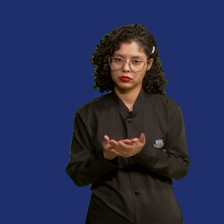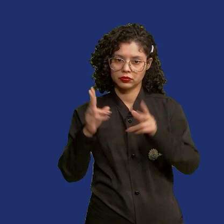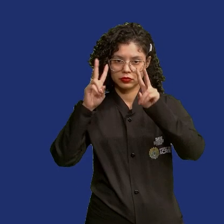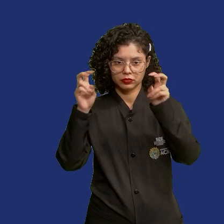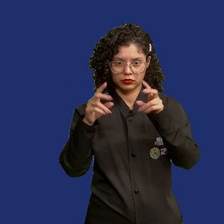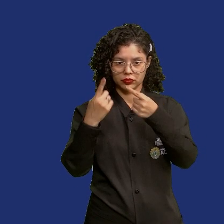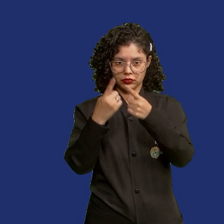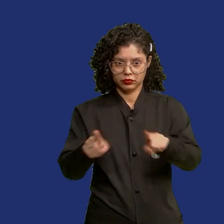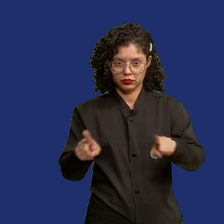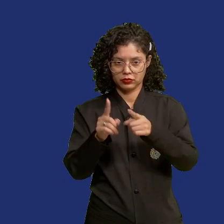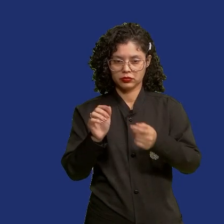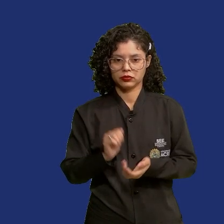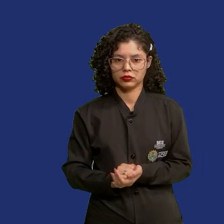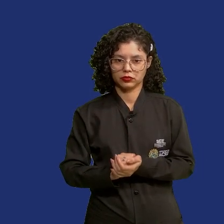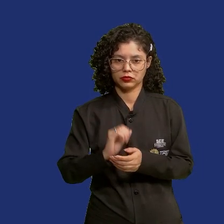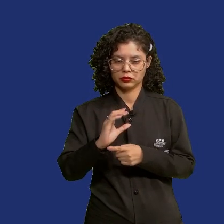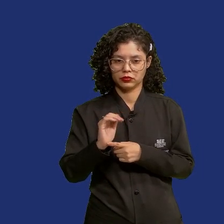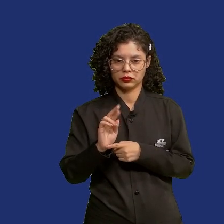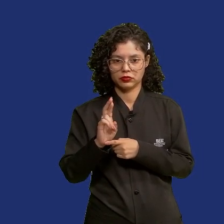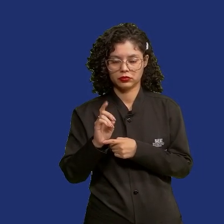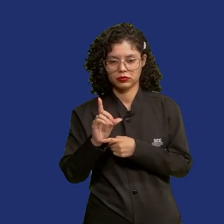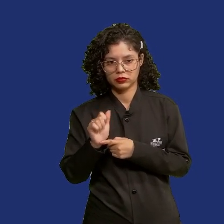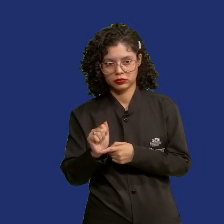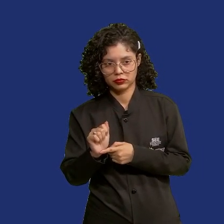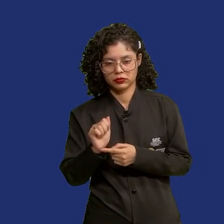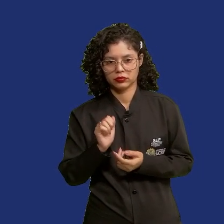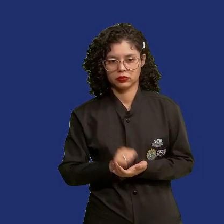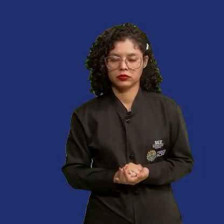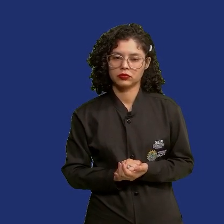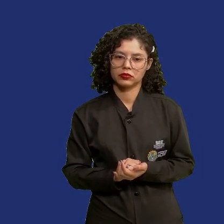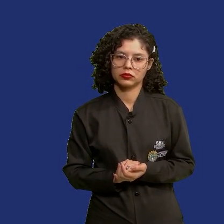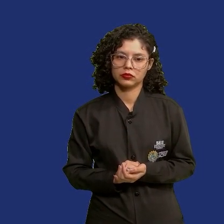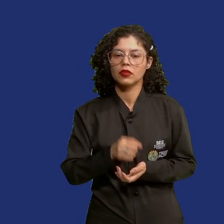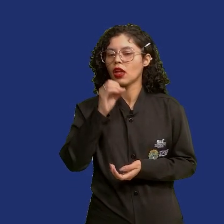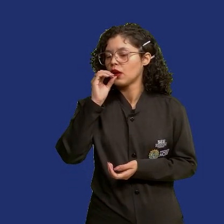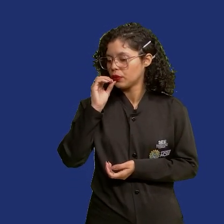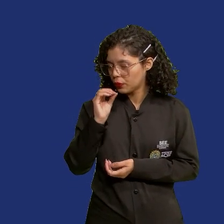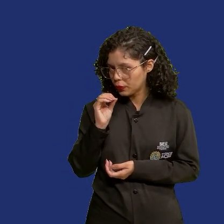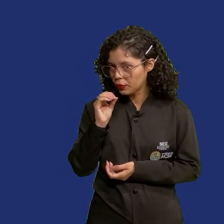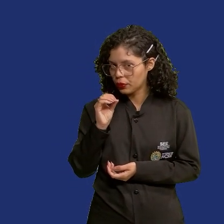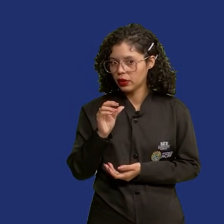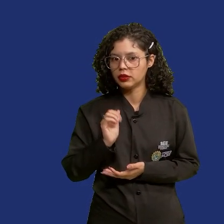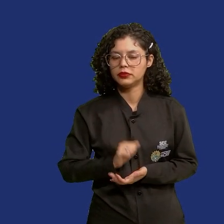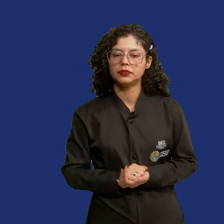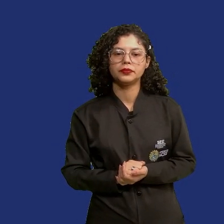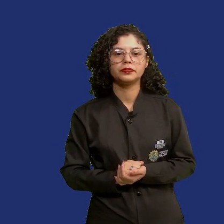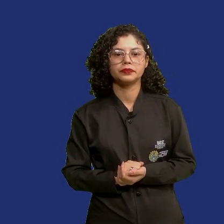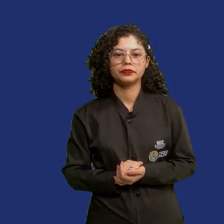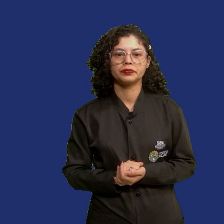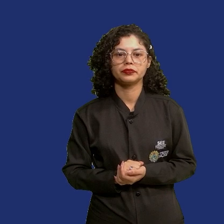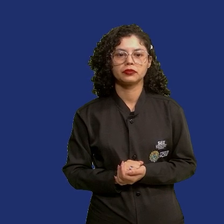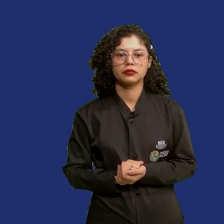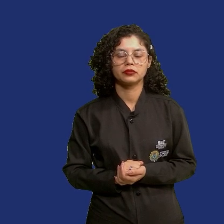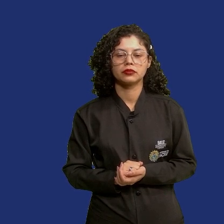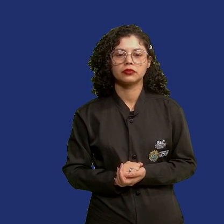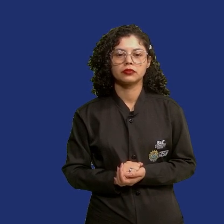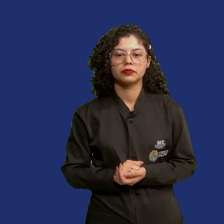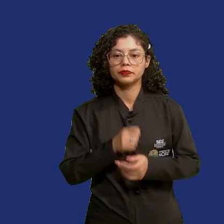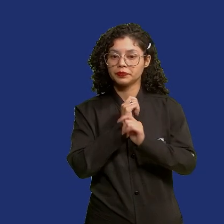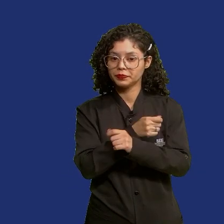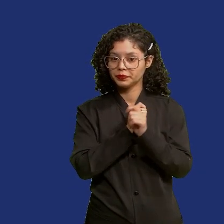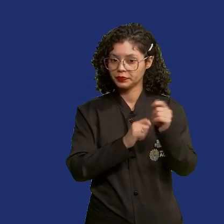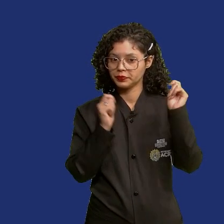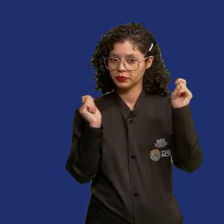instrumentos musicais, falou sobre esses instrumentos de corda, os instrumentos de sopro,